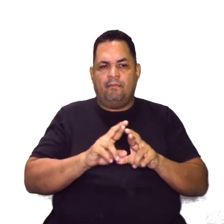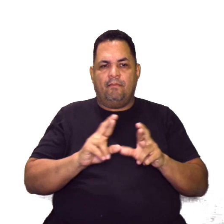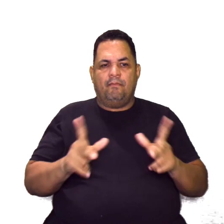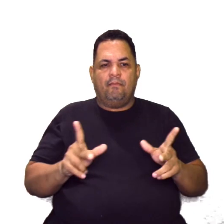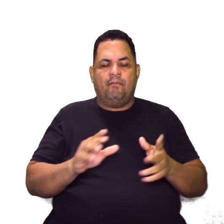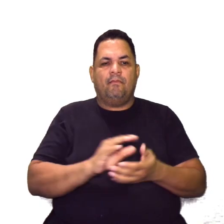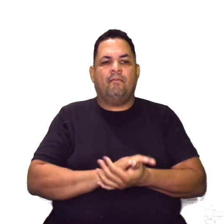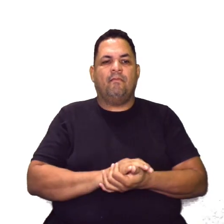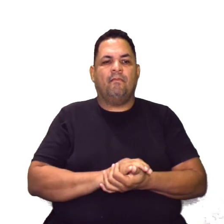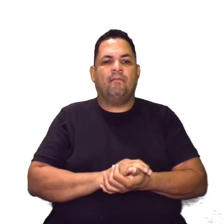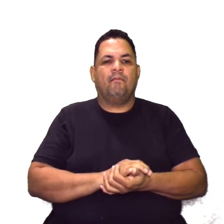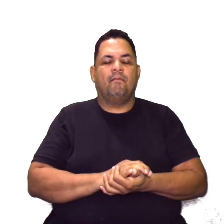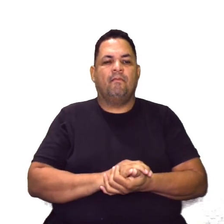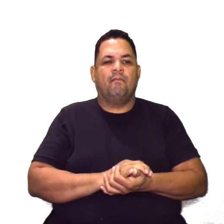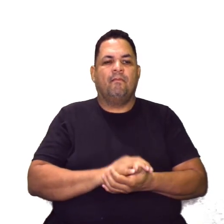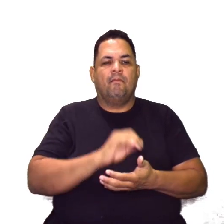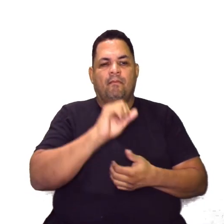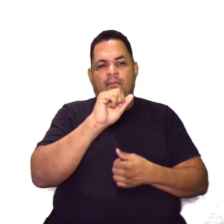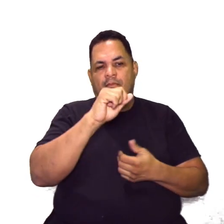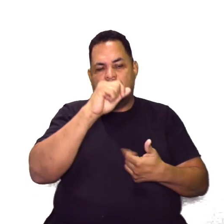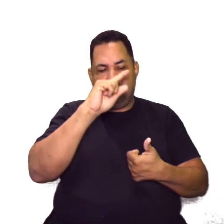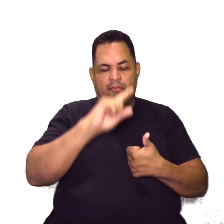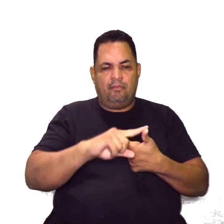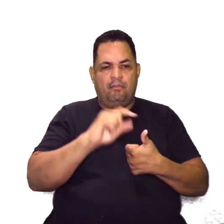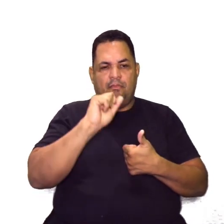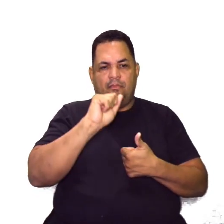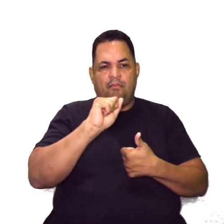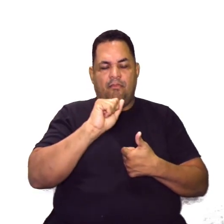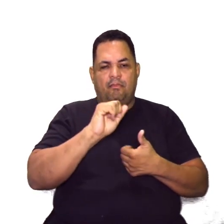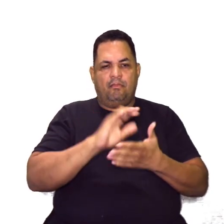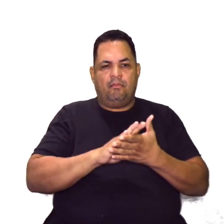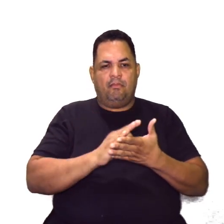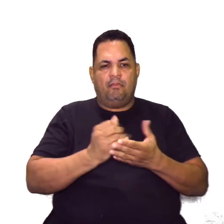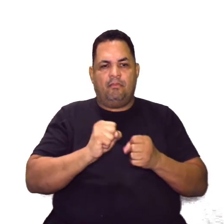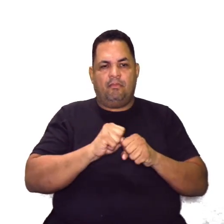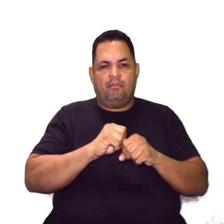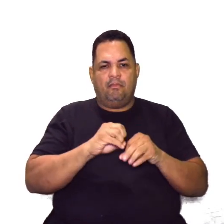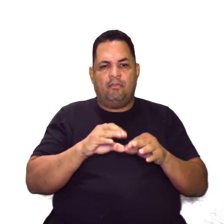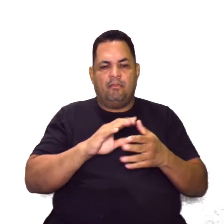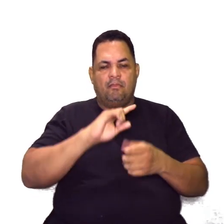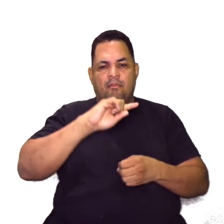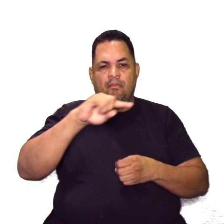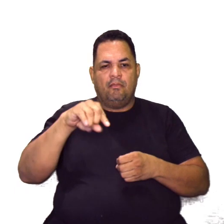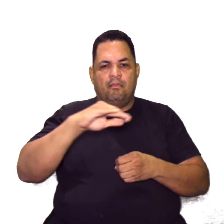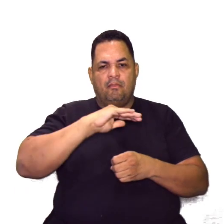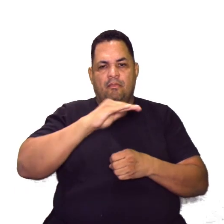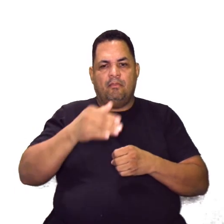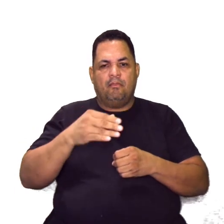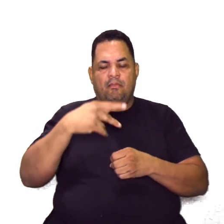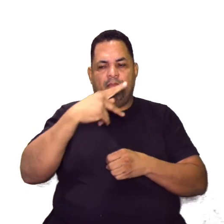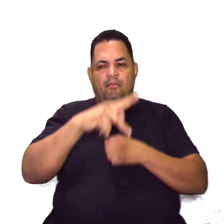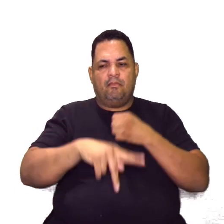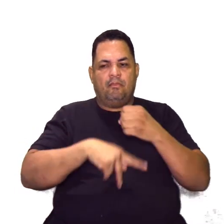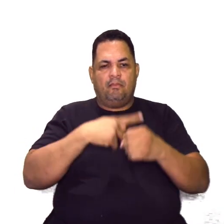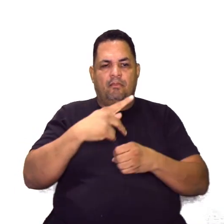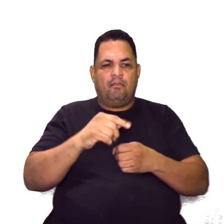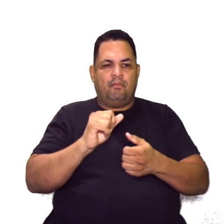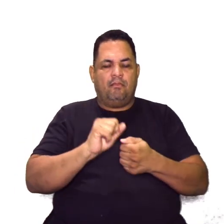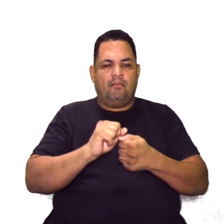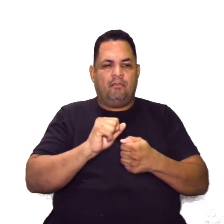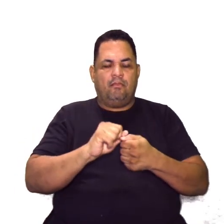distinção será que é a letra A, onde a distribuição eletrônica dos prótons, que faz a